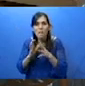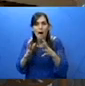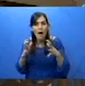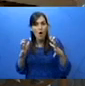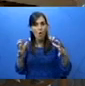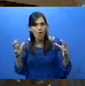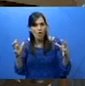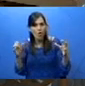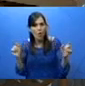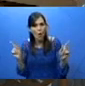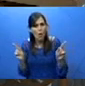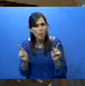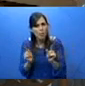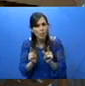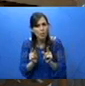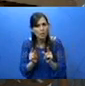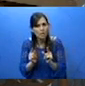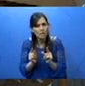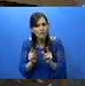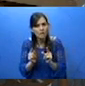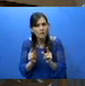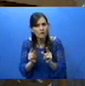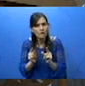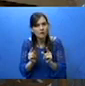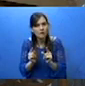Se 1 metro está aqui, ele é maior?